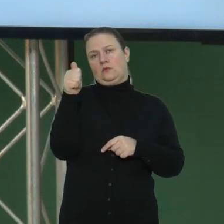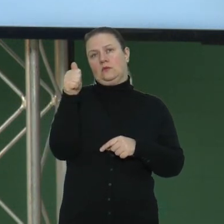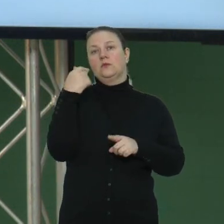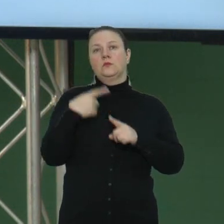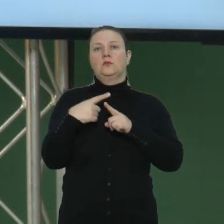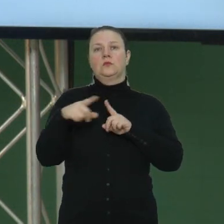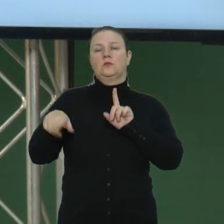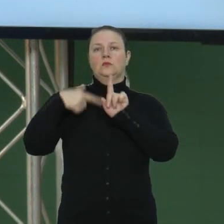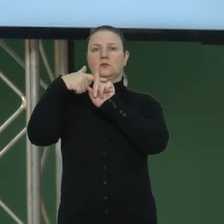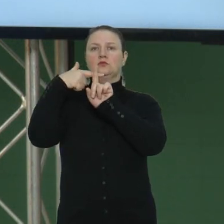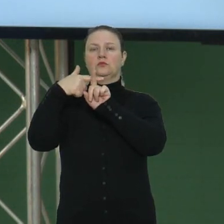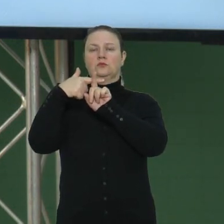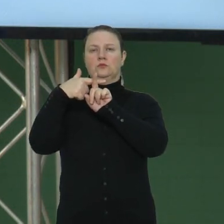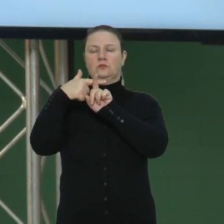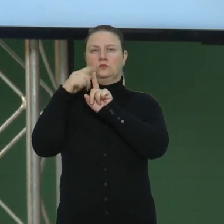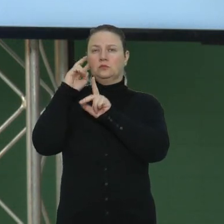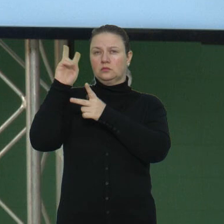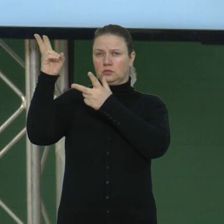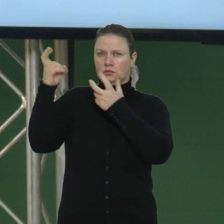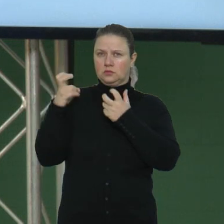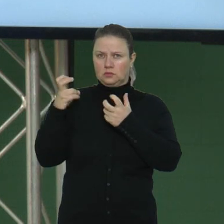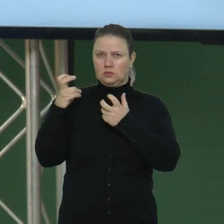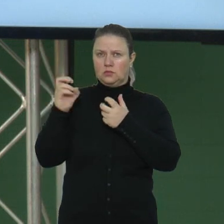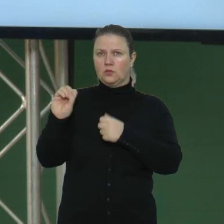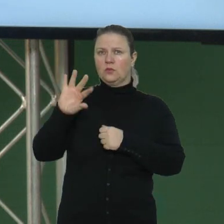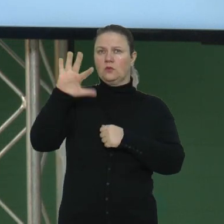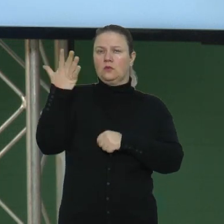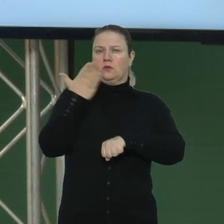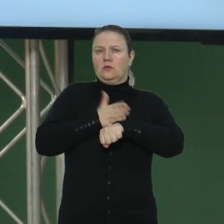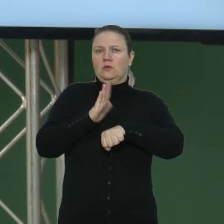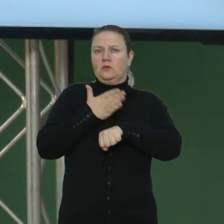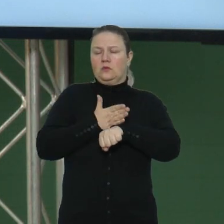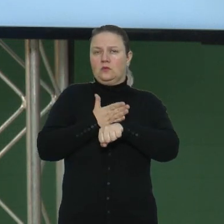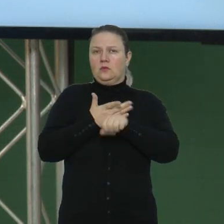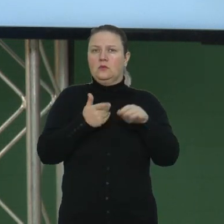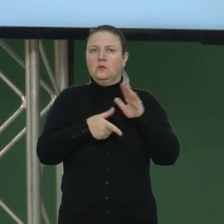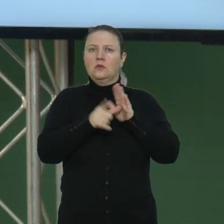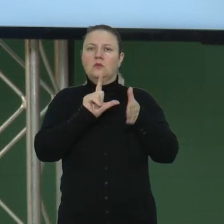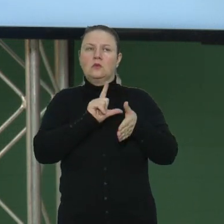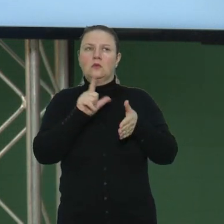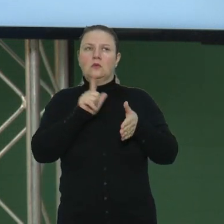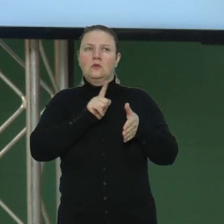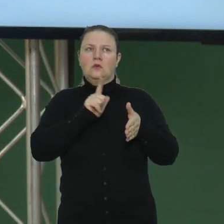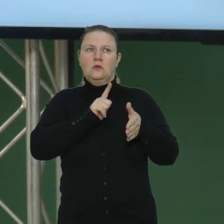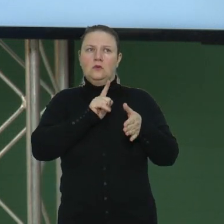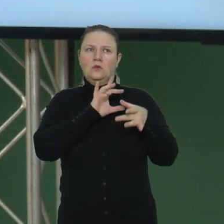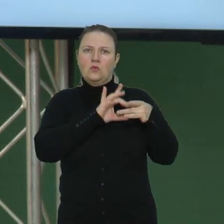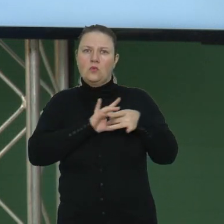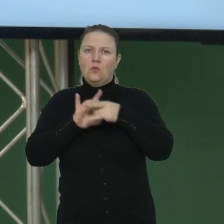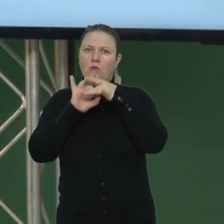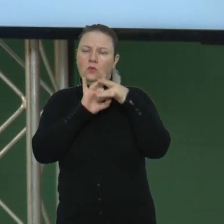do A. Percebam que aqui acontece como no exercício anterior. Eu tenho uma união, né, entre os